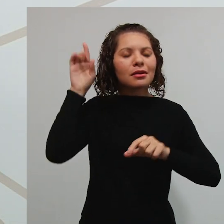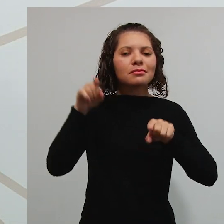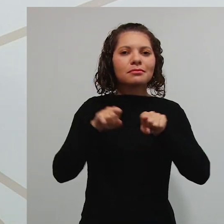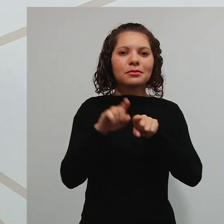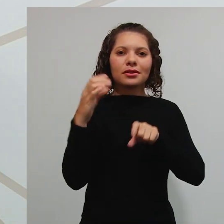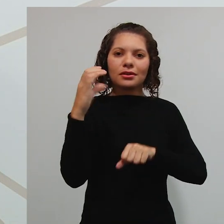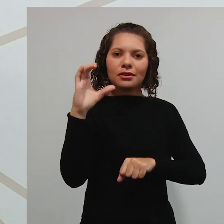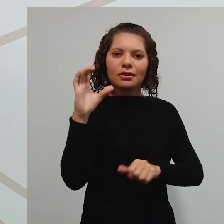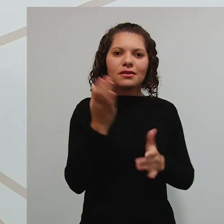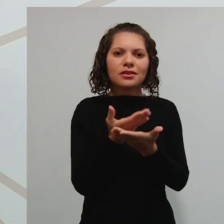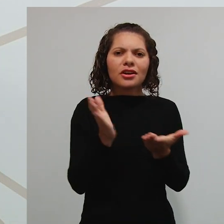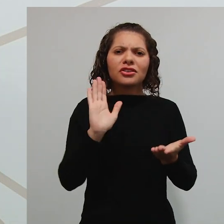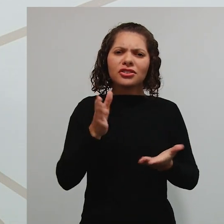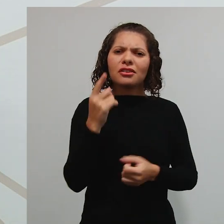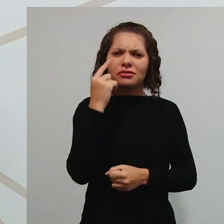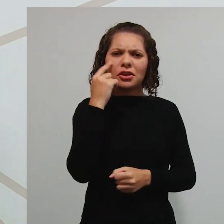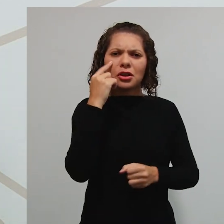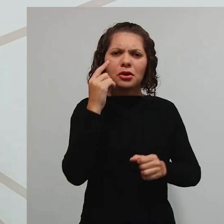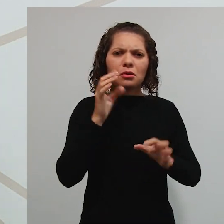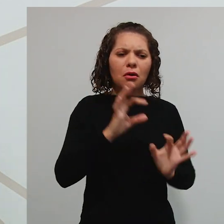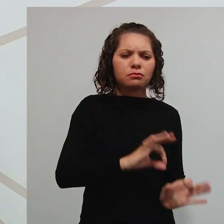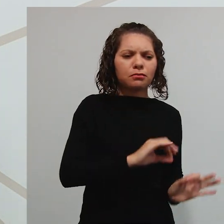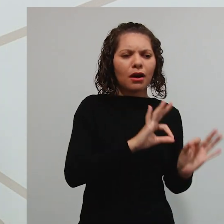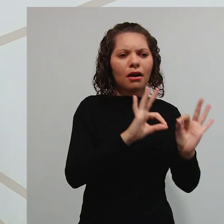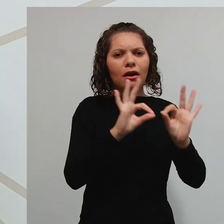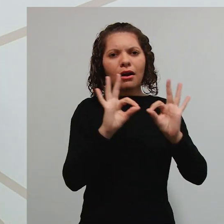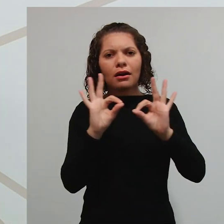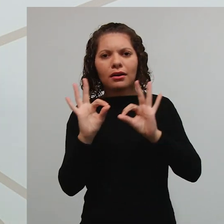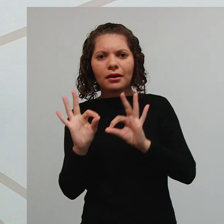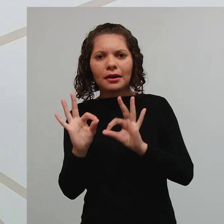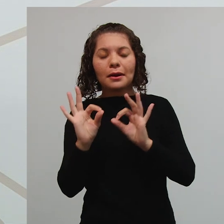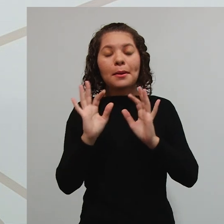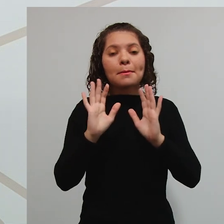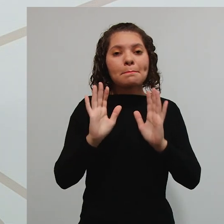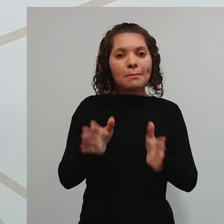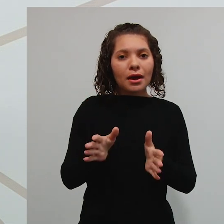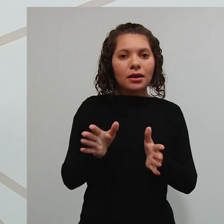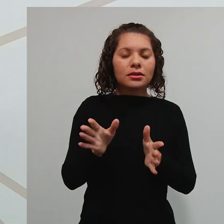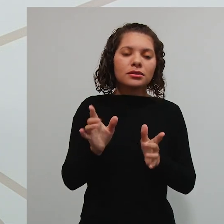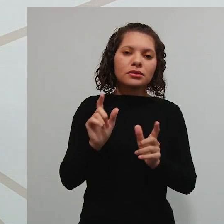cientificidade, você já viu aí em outros episódios. Então, para você